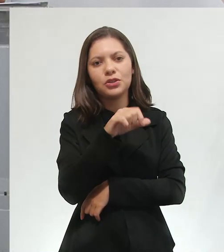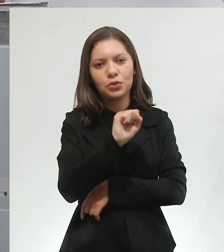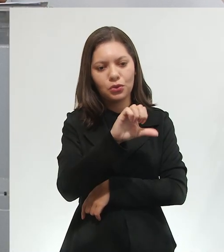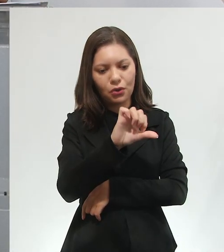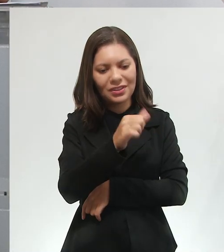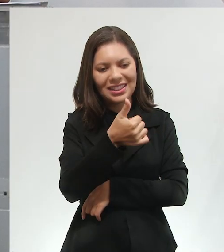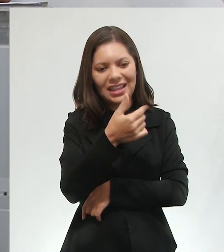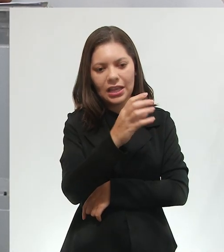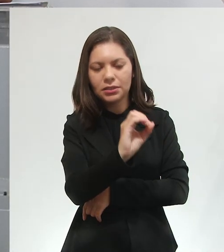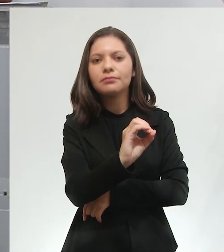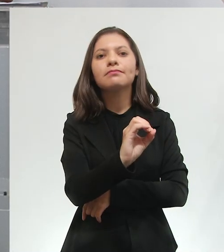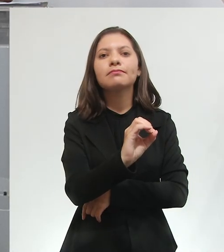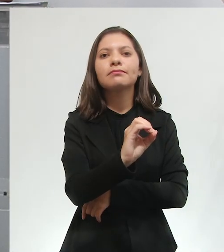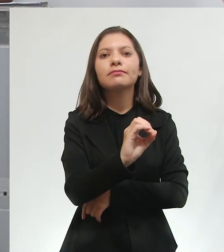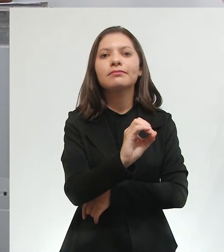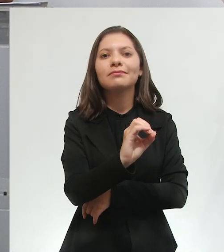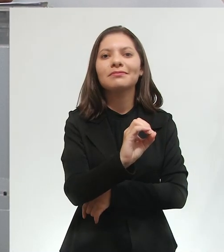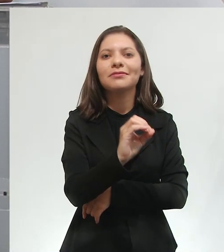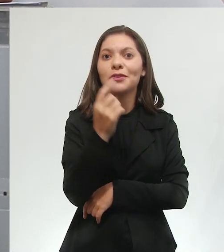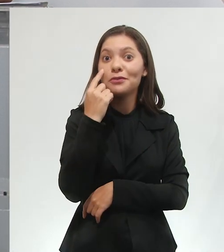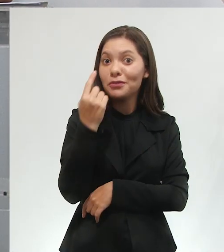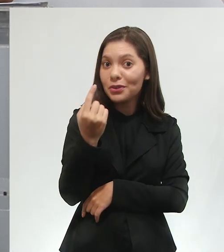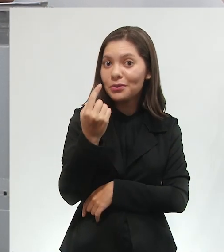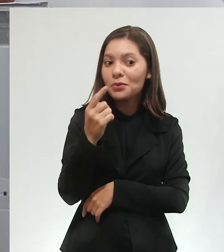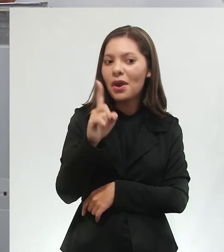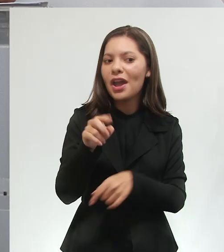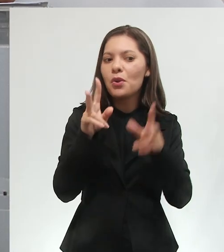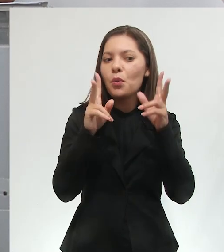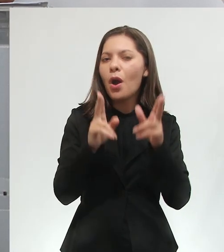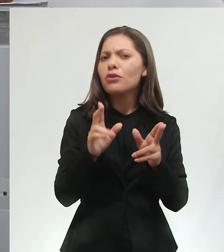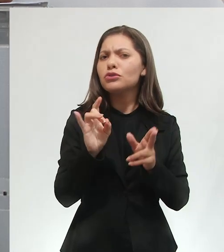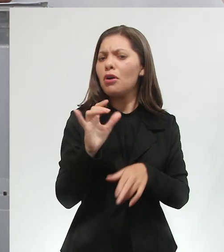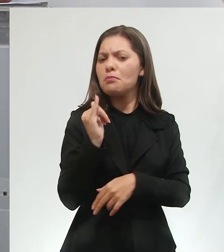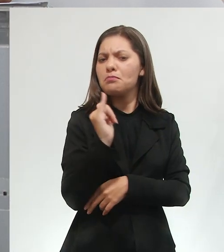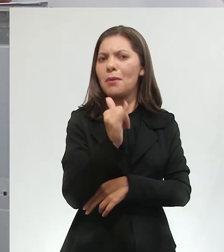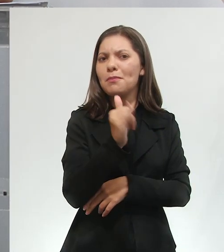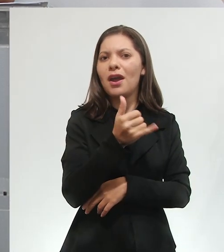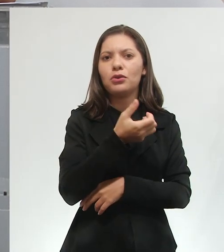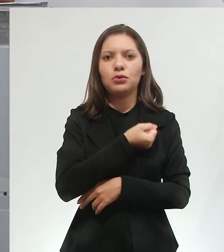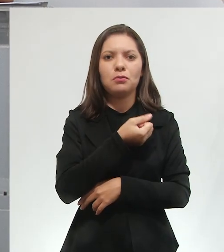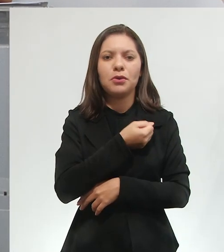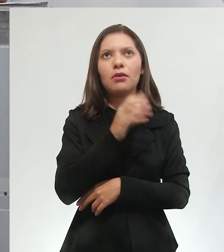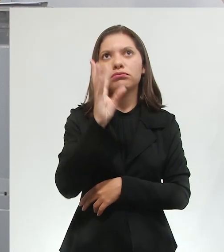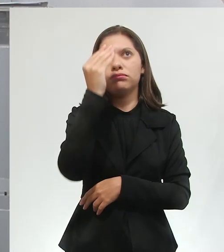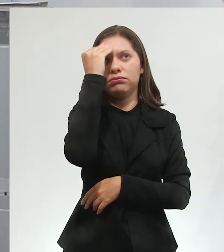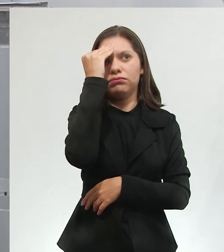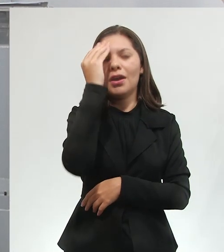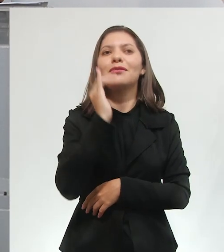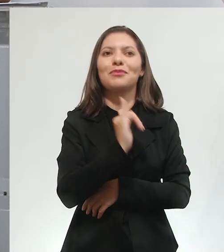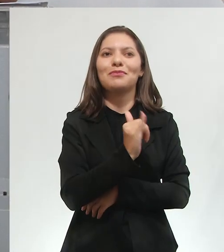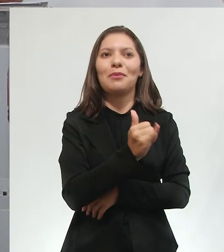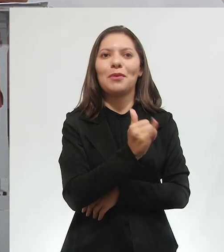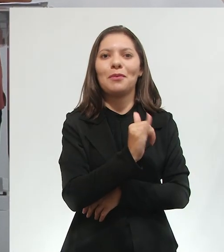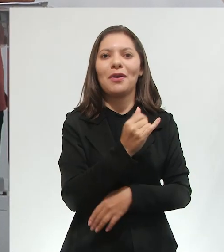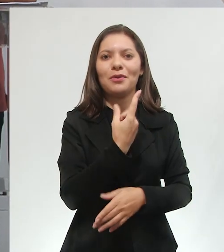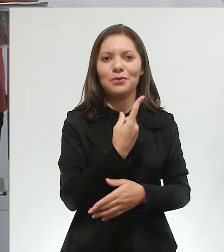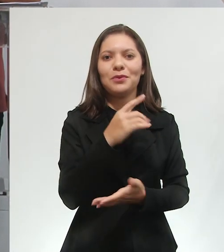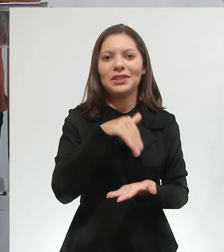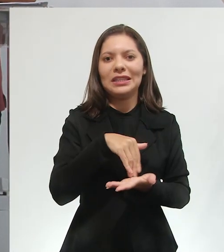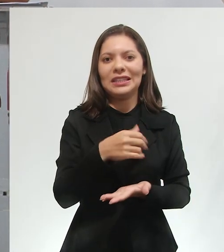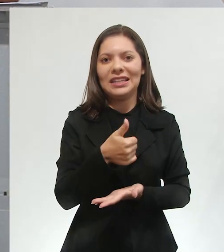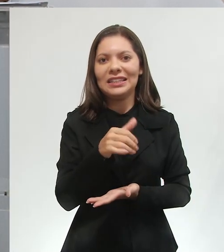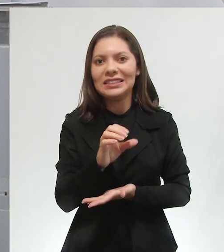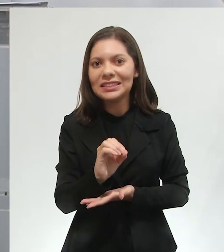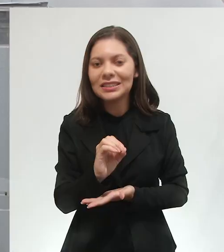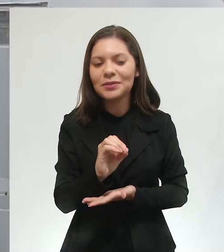10. Ele está recitando os números, mas ele não está contando. Recitar